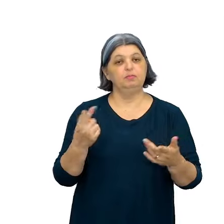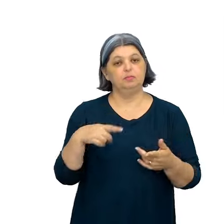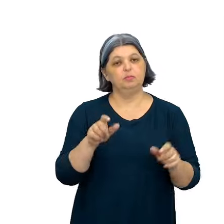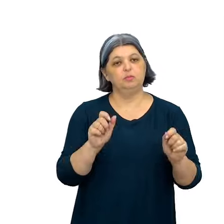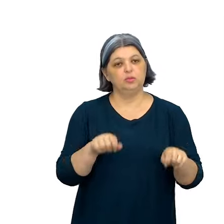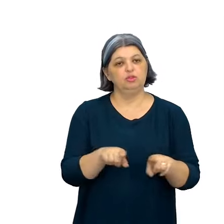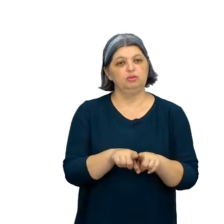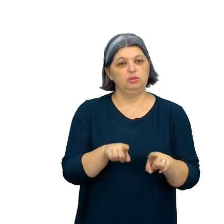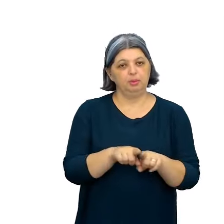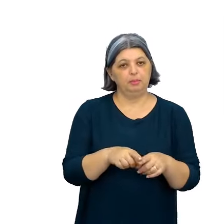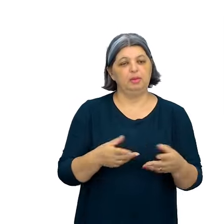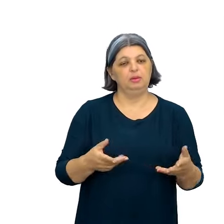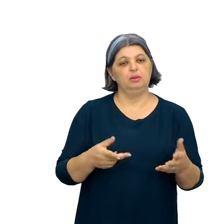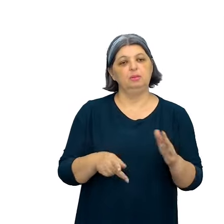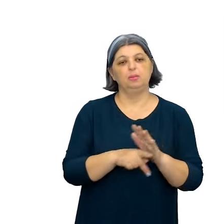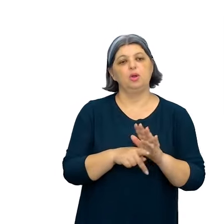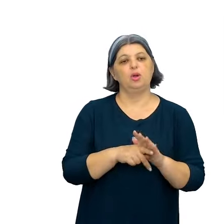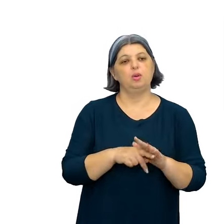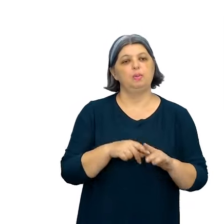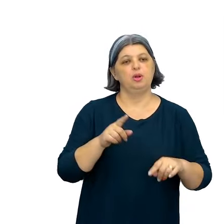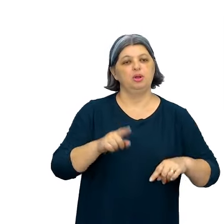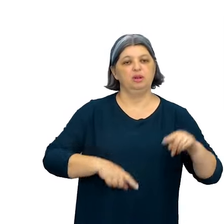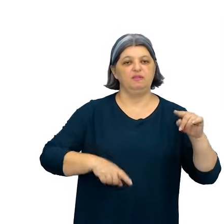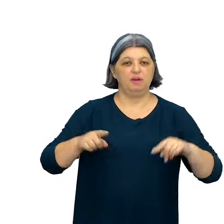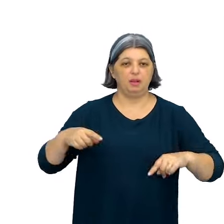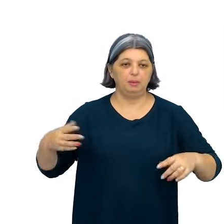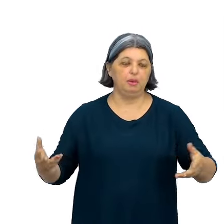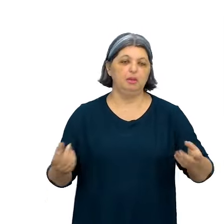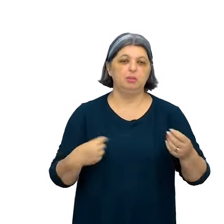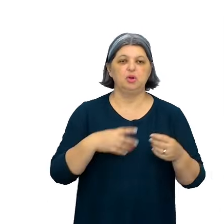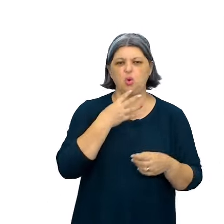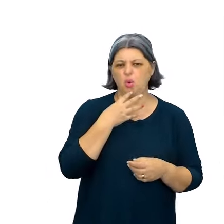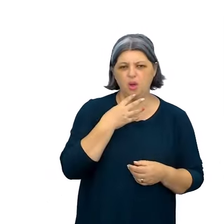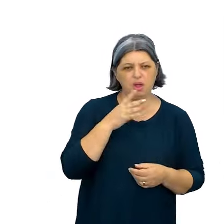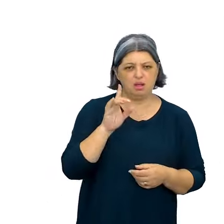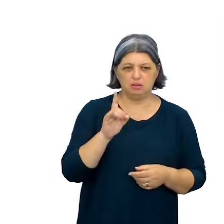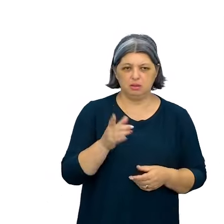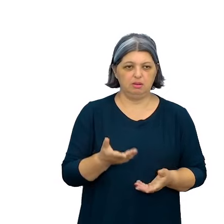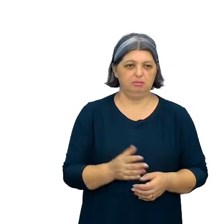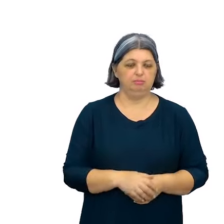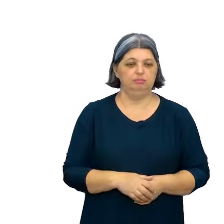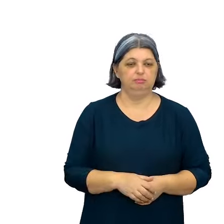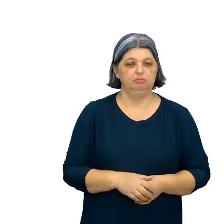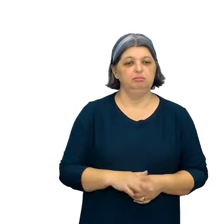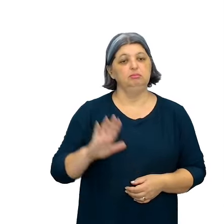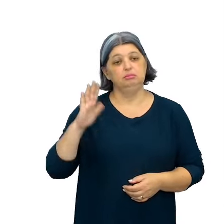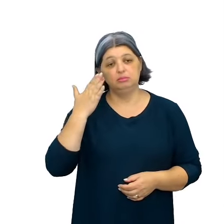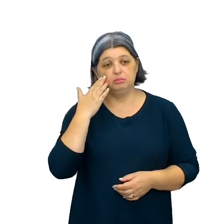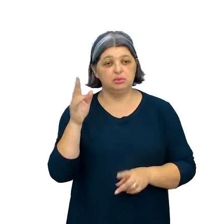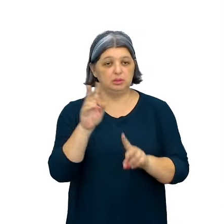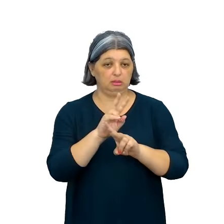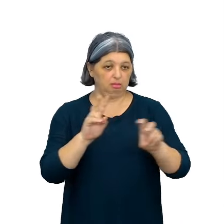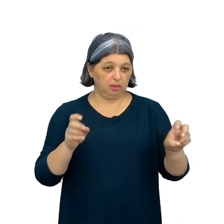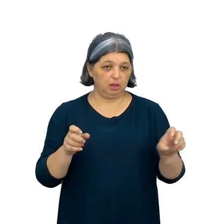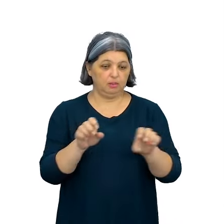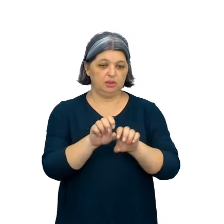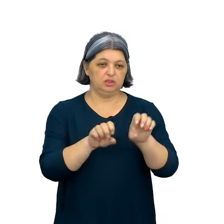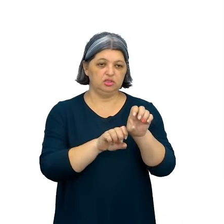também ver o nível que ele conhece de estrutura, se ele reconhece, o nível que ele compreende do tema que está